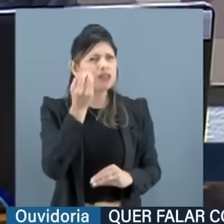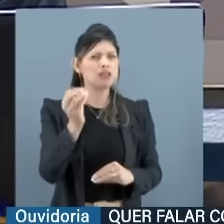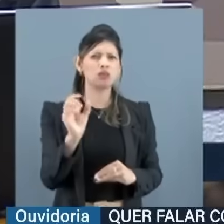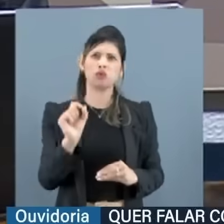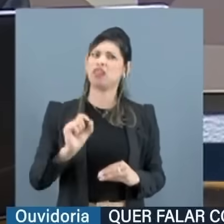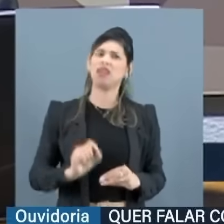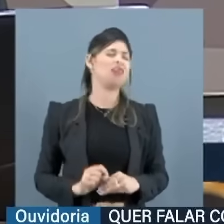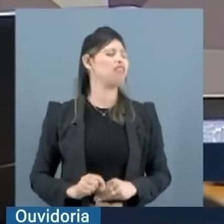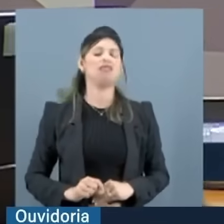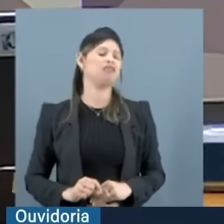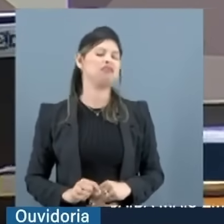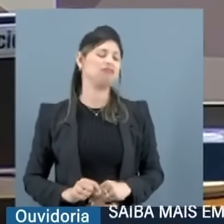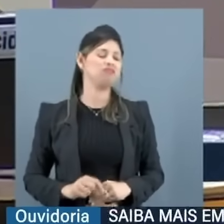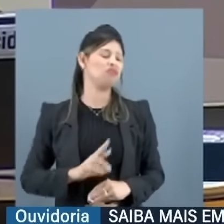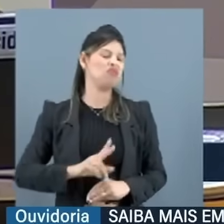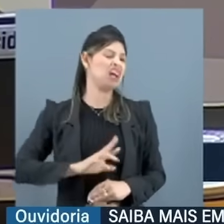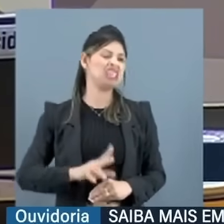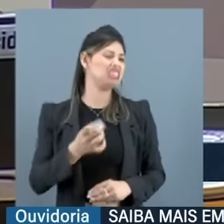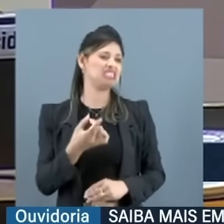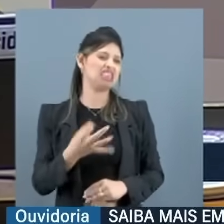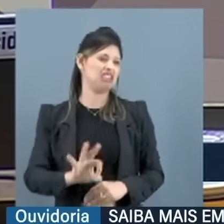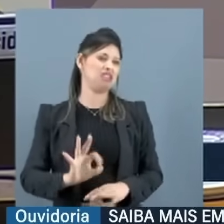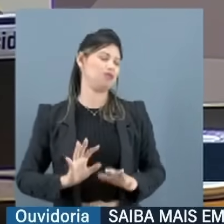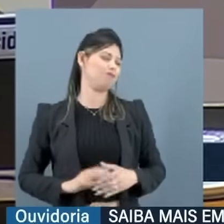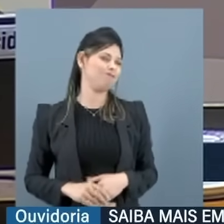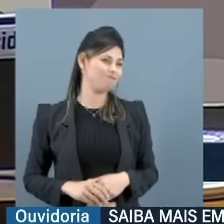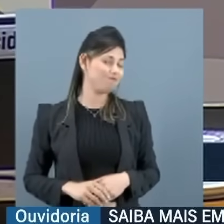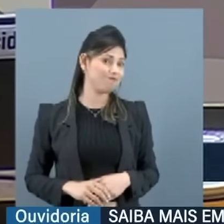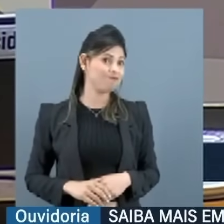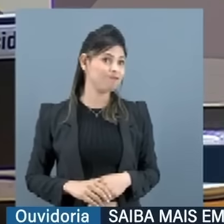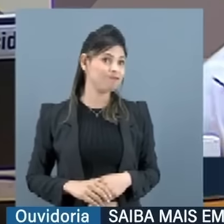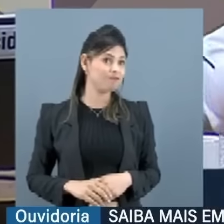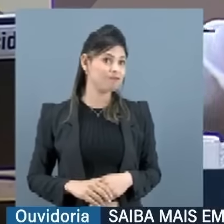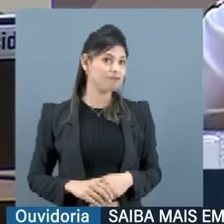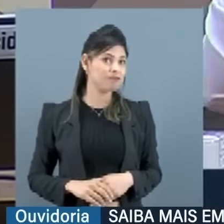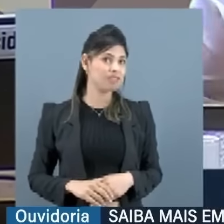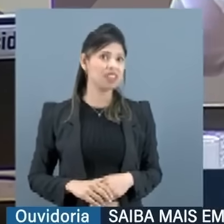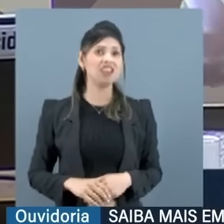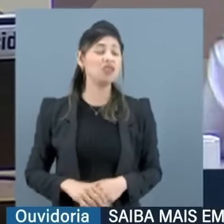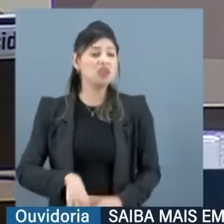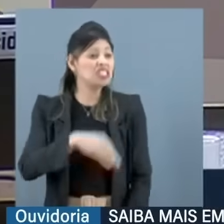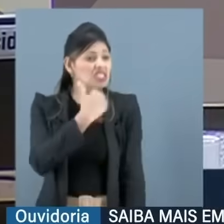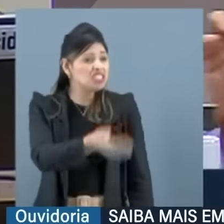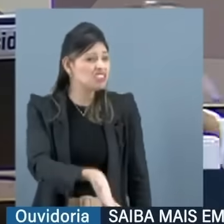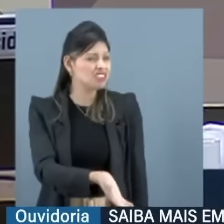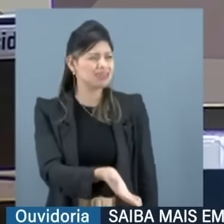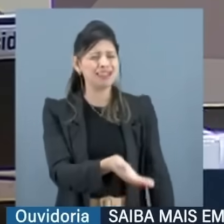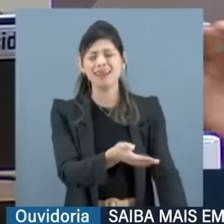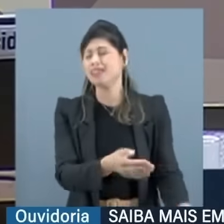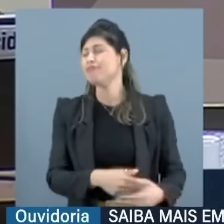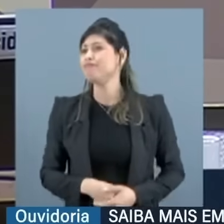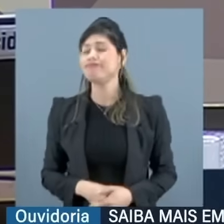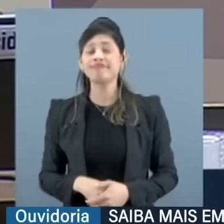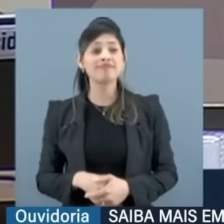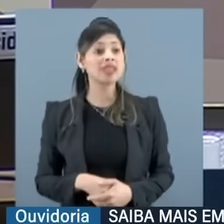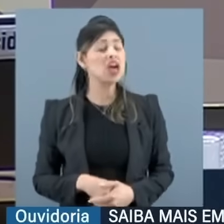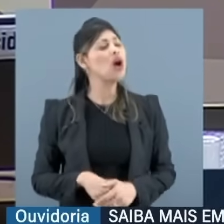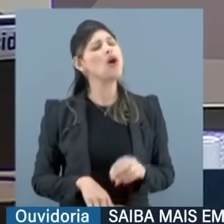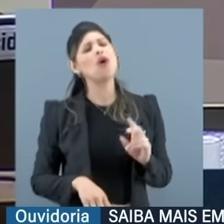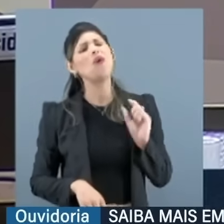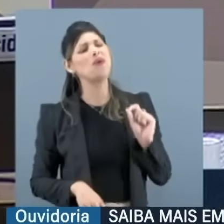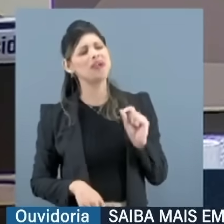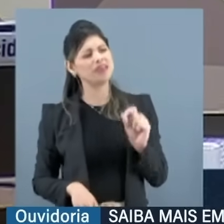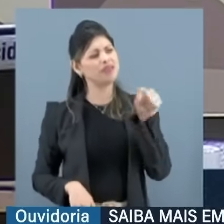vai colar, porque não existe isso. Veja, olha o malabarismo, e eu pego a